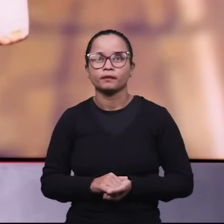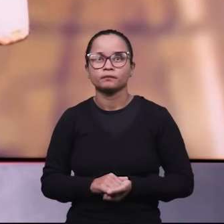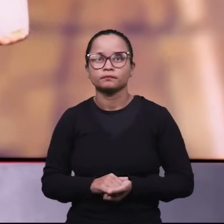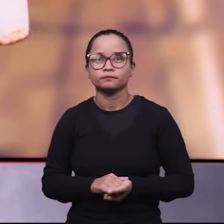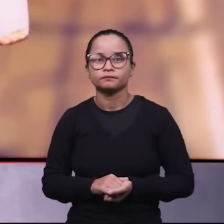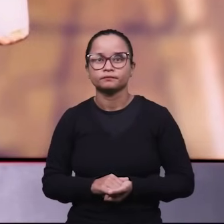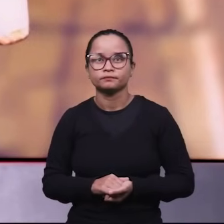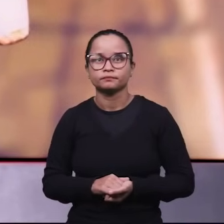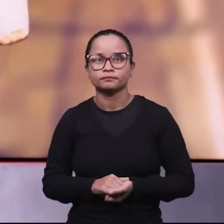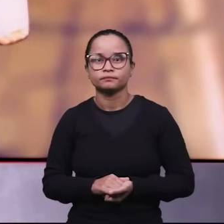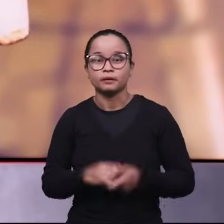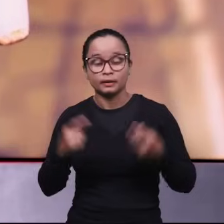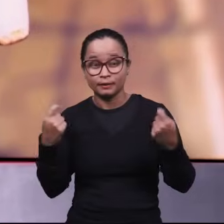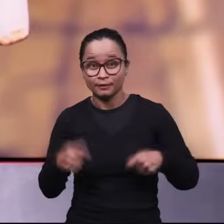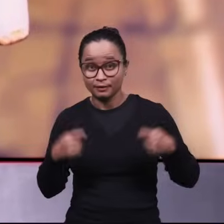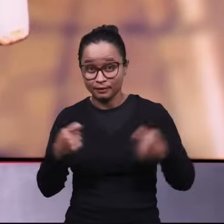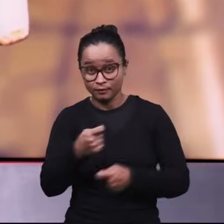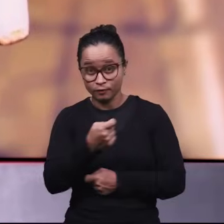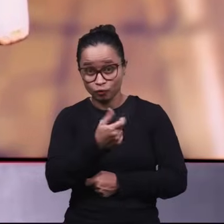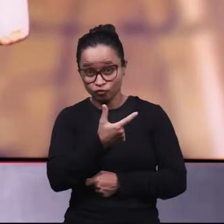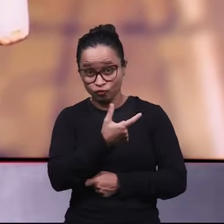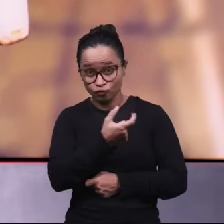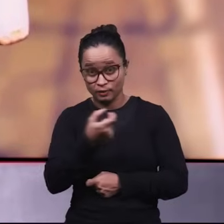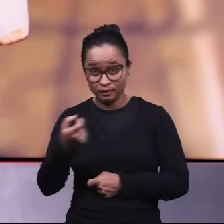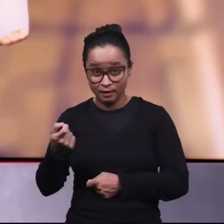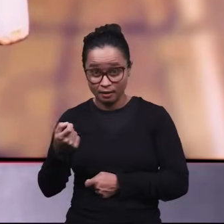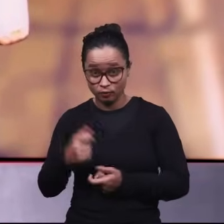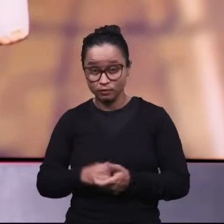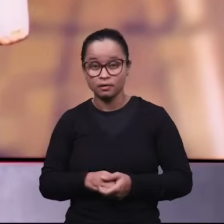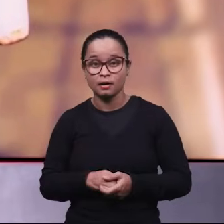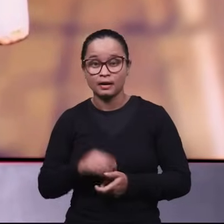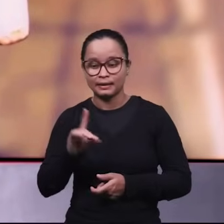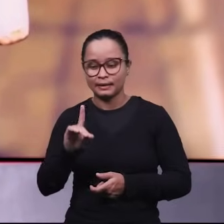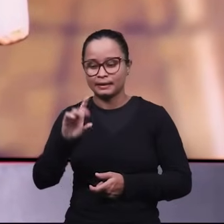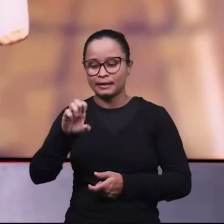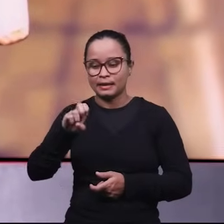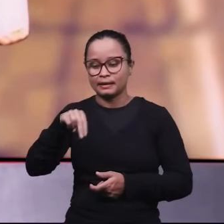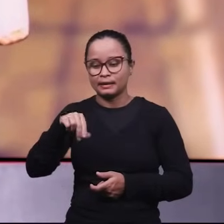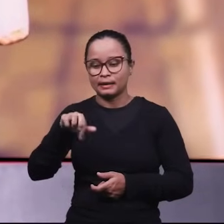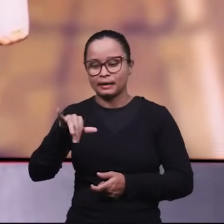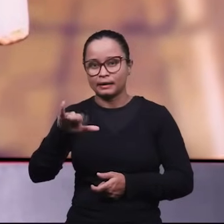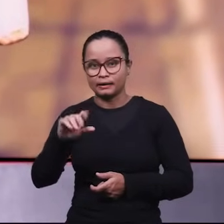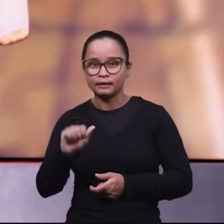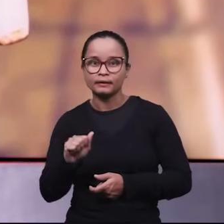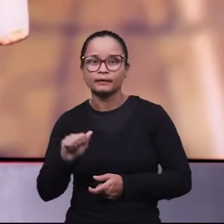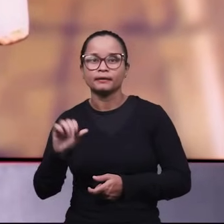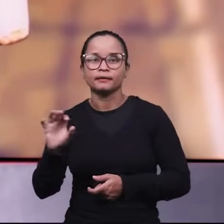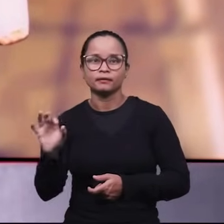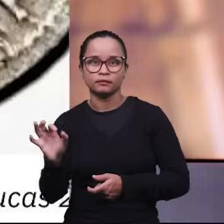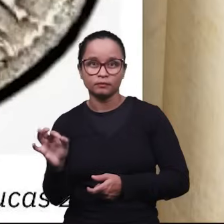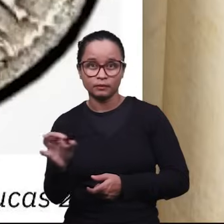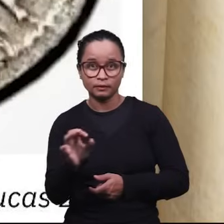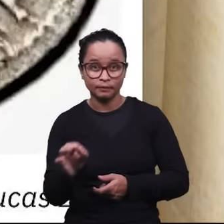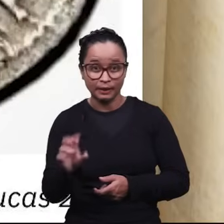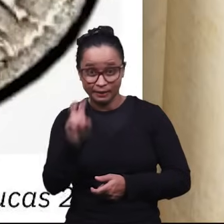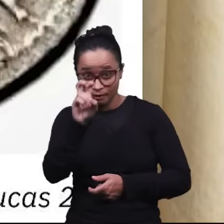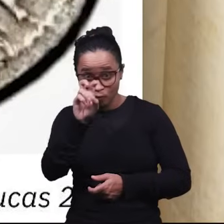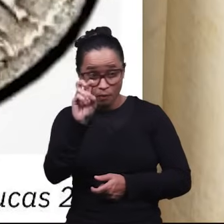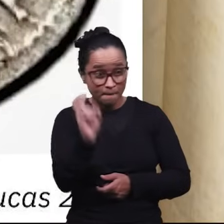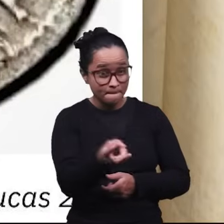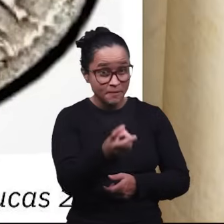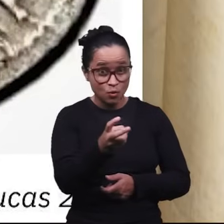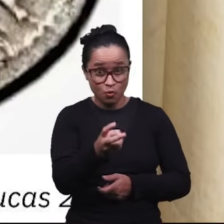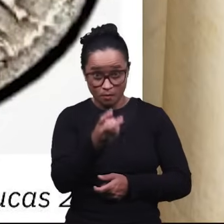que precisava 200 denários para alimentar 5.000 homens, com suas